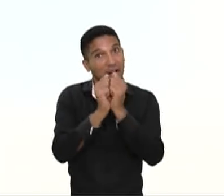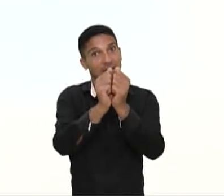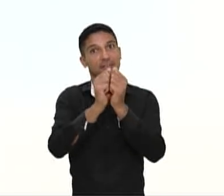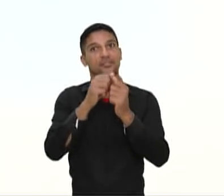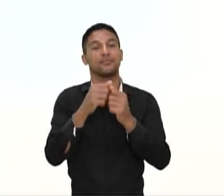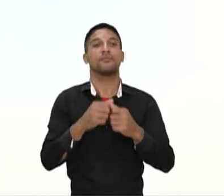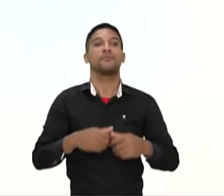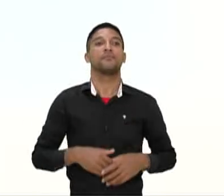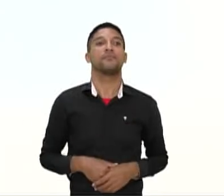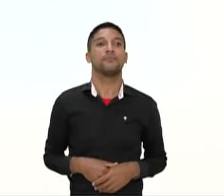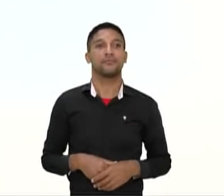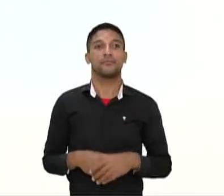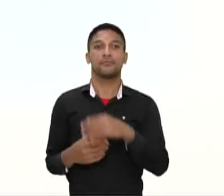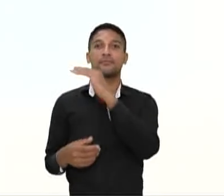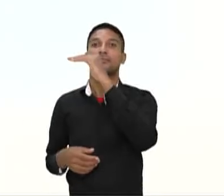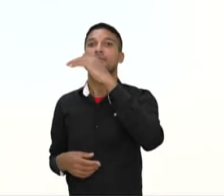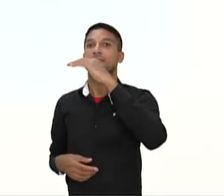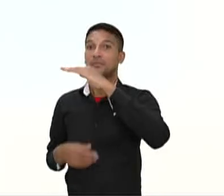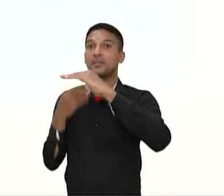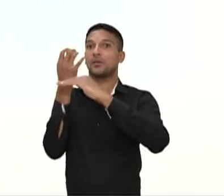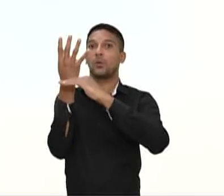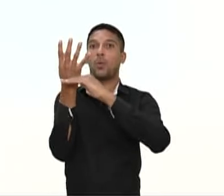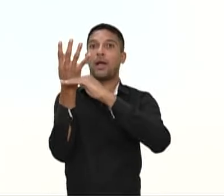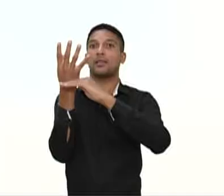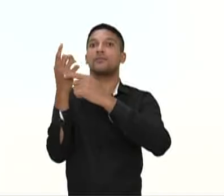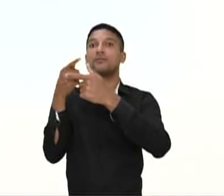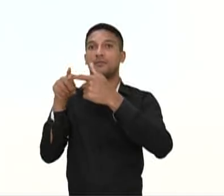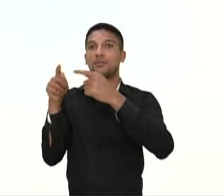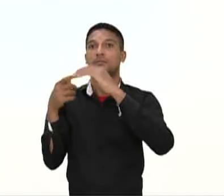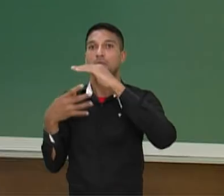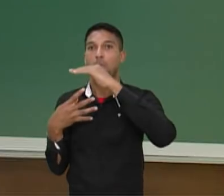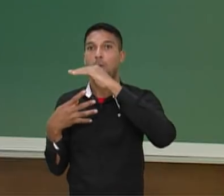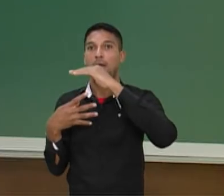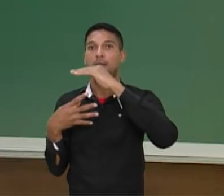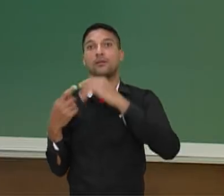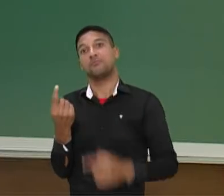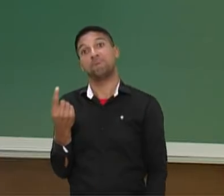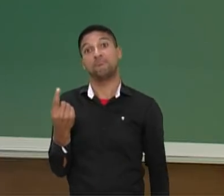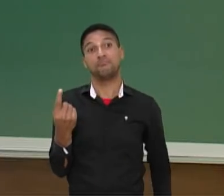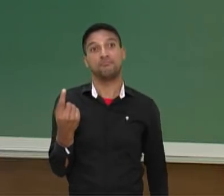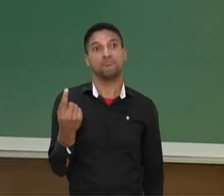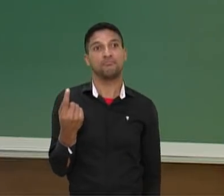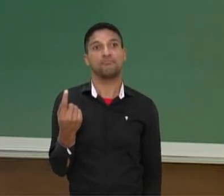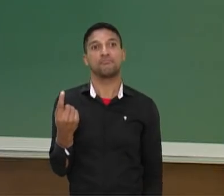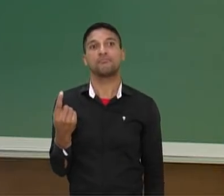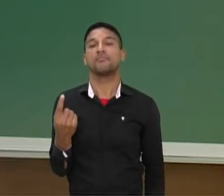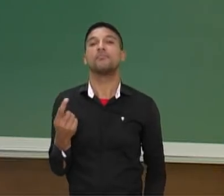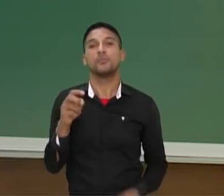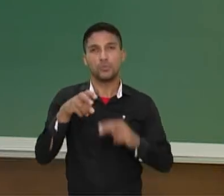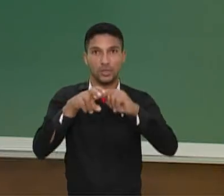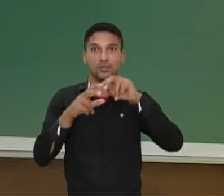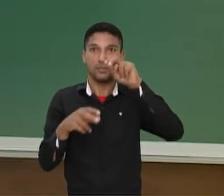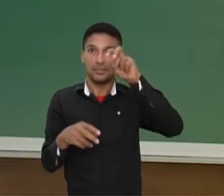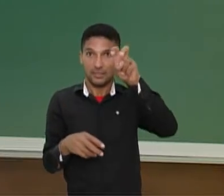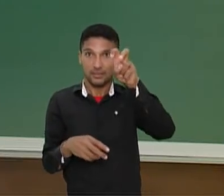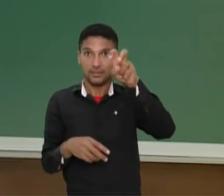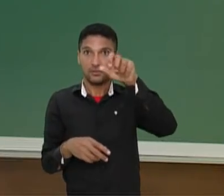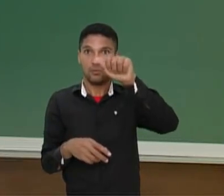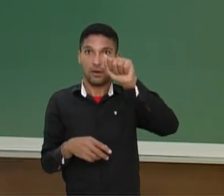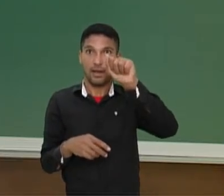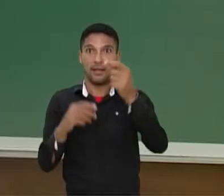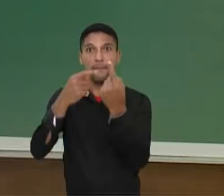4 dividido por 4, 1. Então, 5A mais 1 é a medida de cada lado do